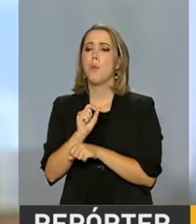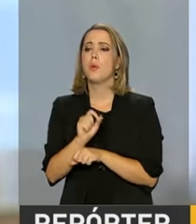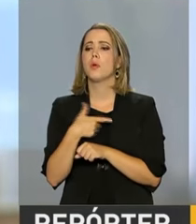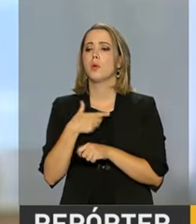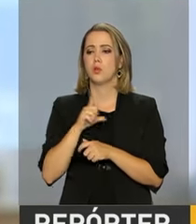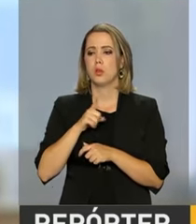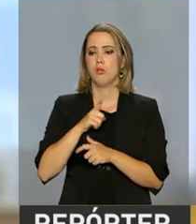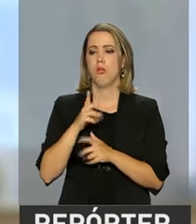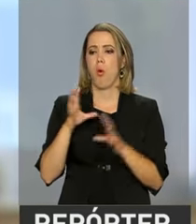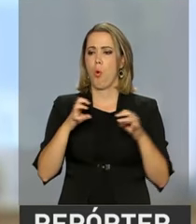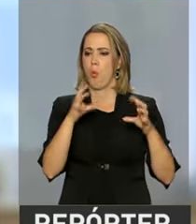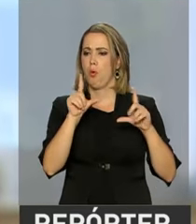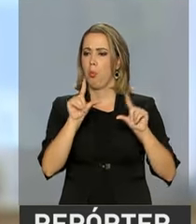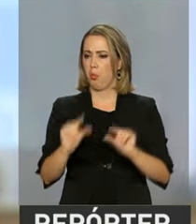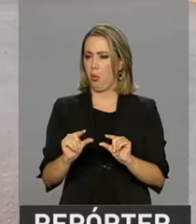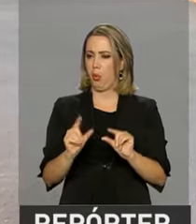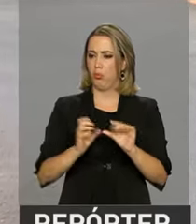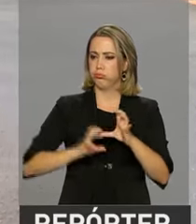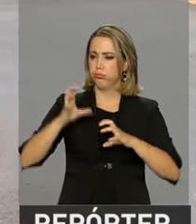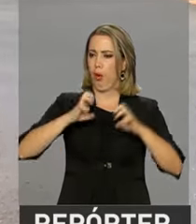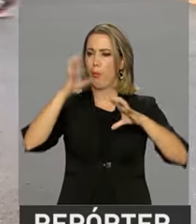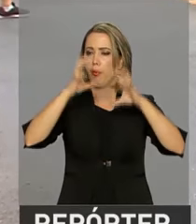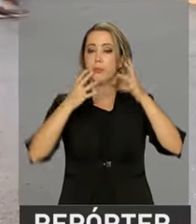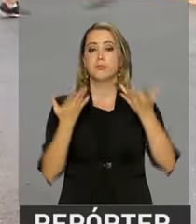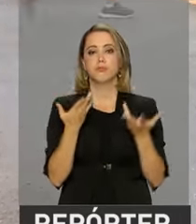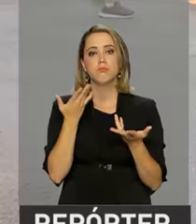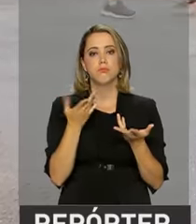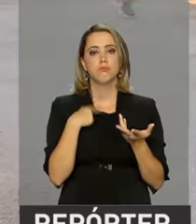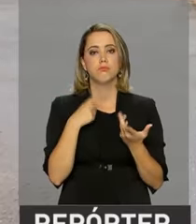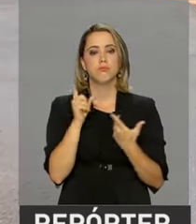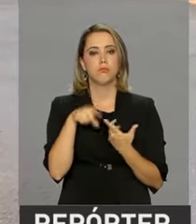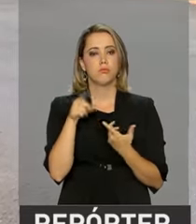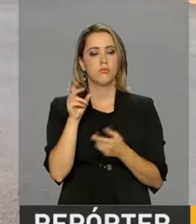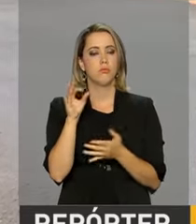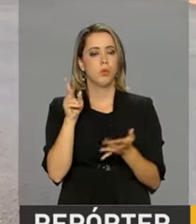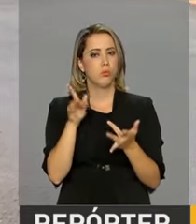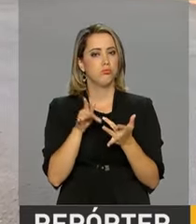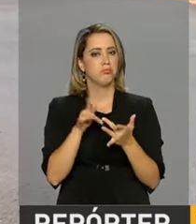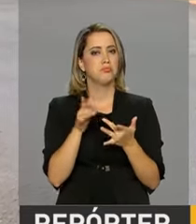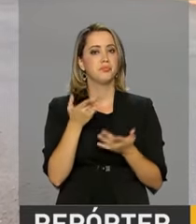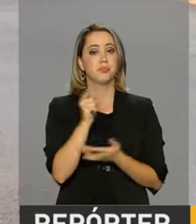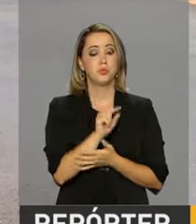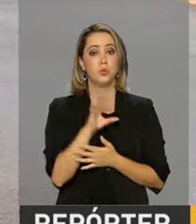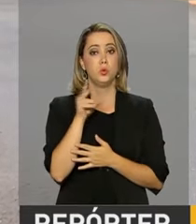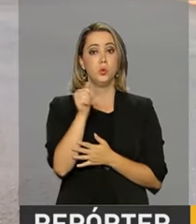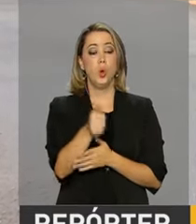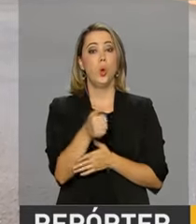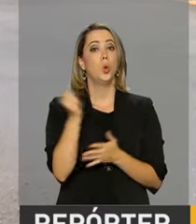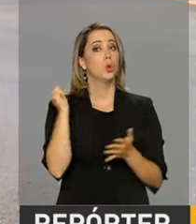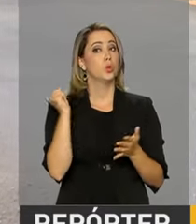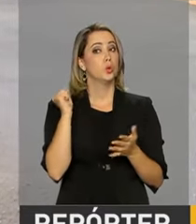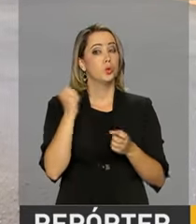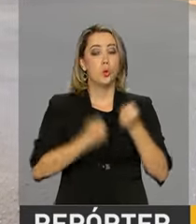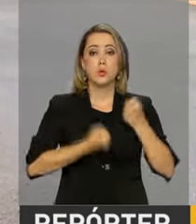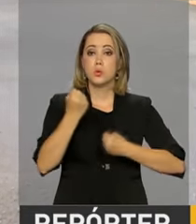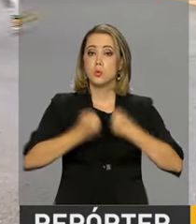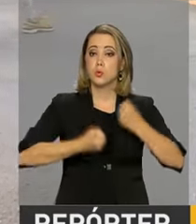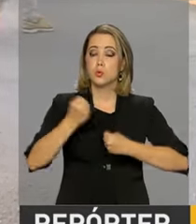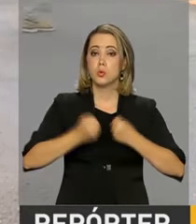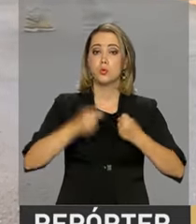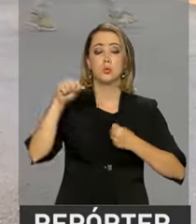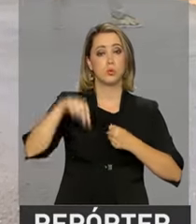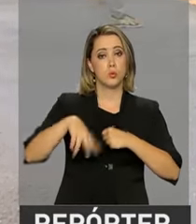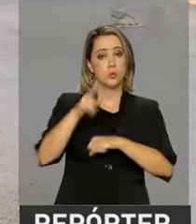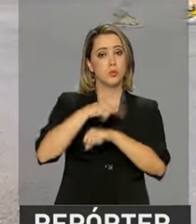carro é ecologicamente correto. A novidade anunciada pelo governo é que agora todos os modelos e versões de veículos comercializados